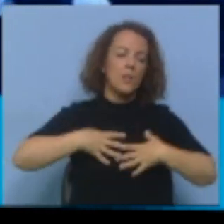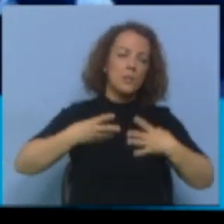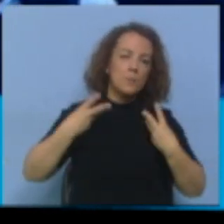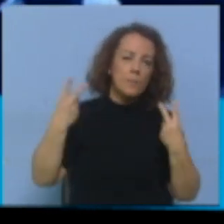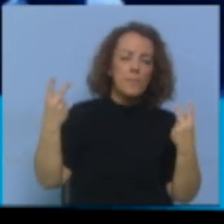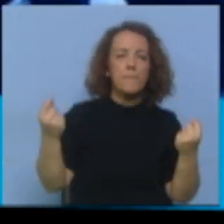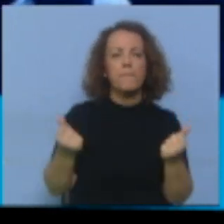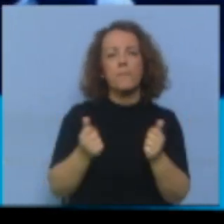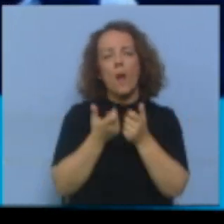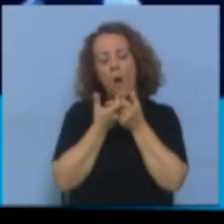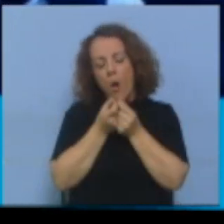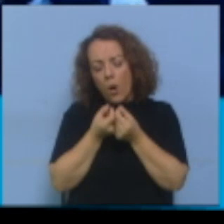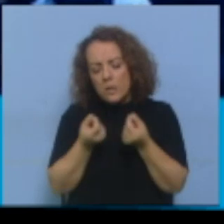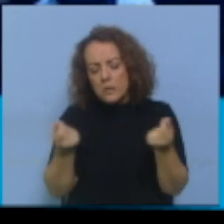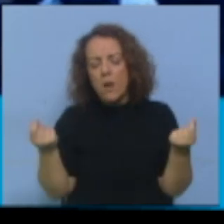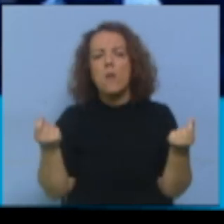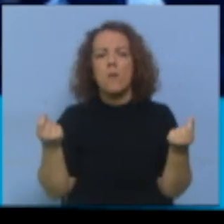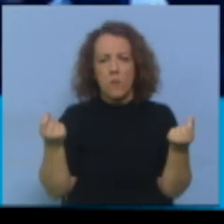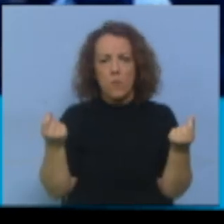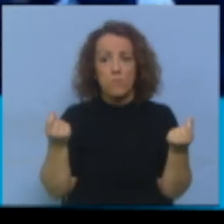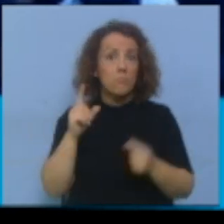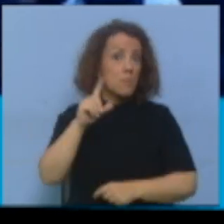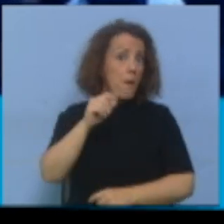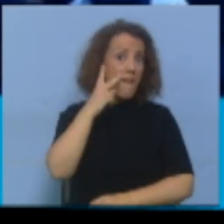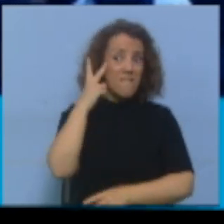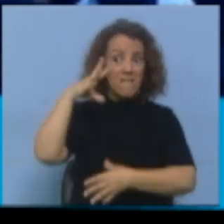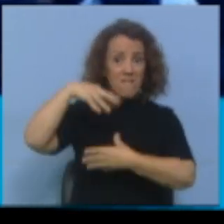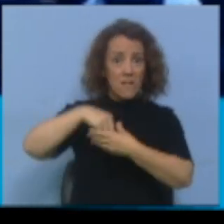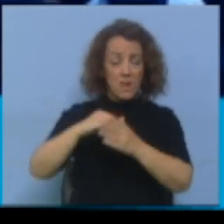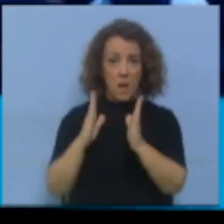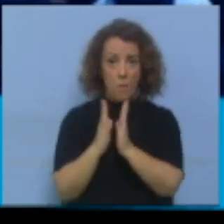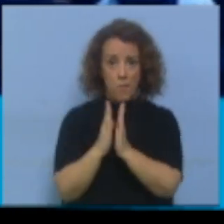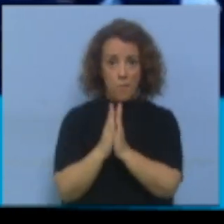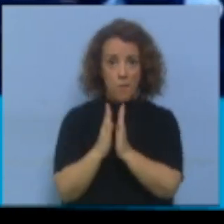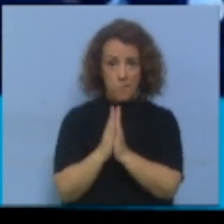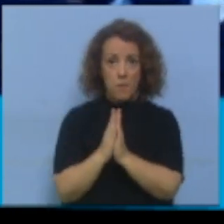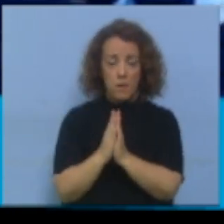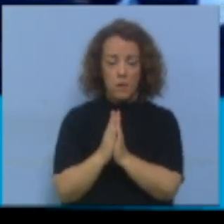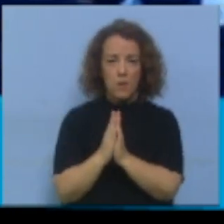oração. Muitas vezes, mesmo nas vidas religiosas,